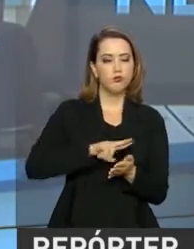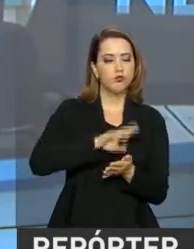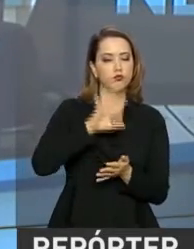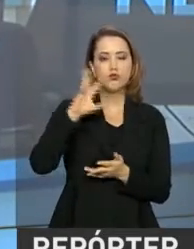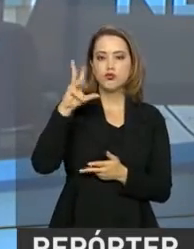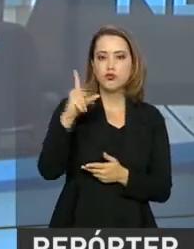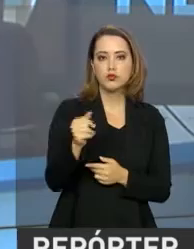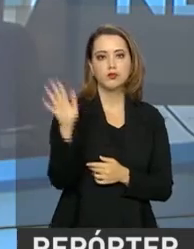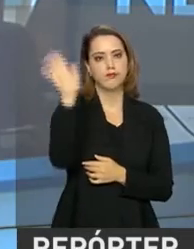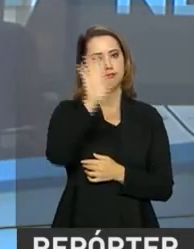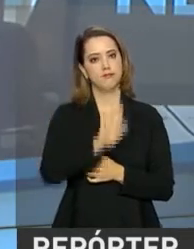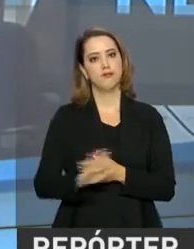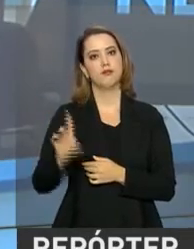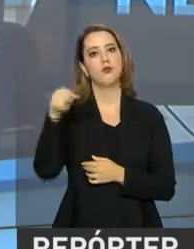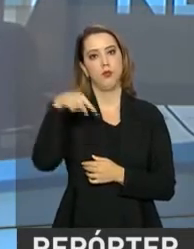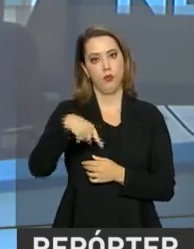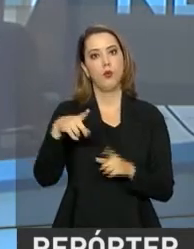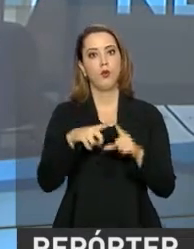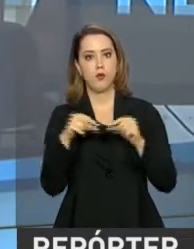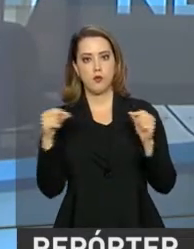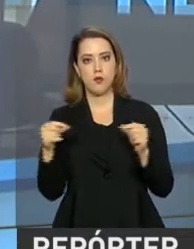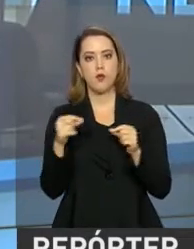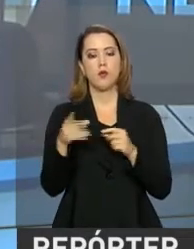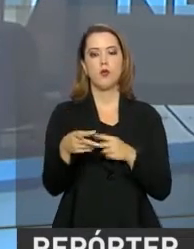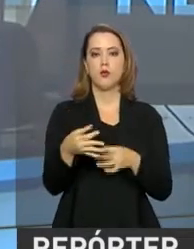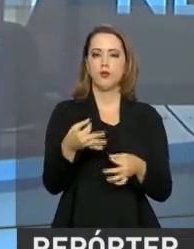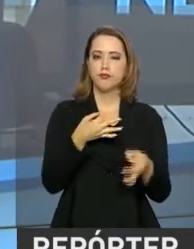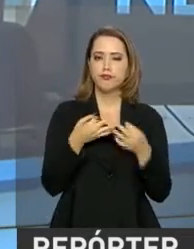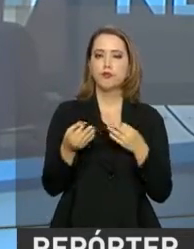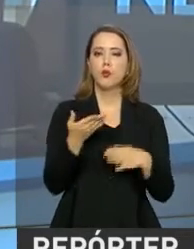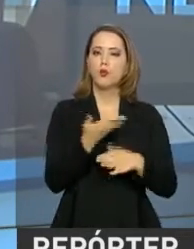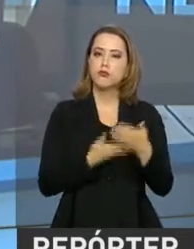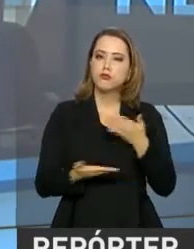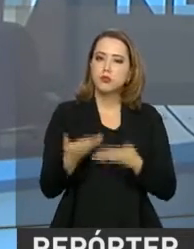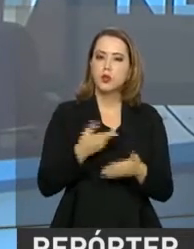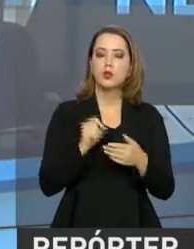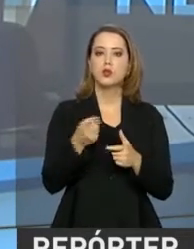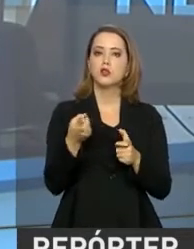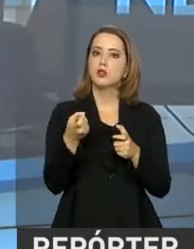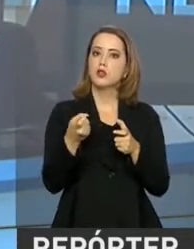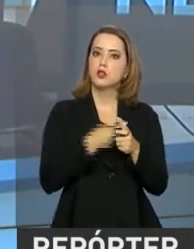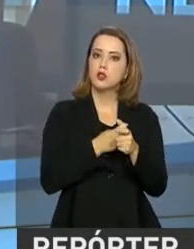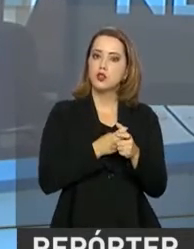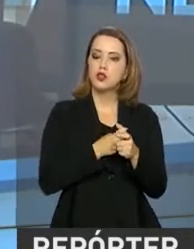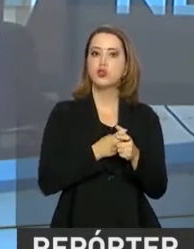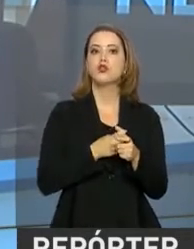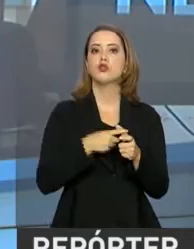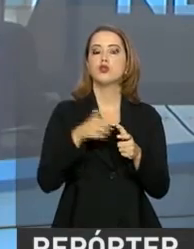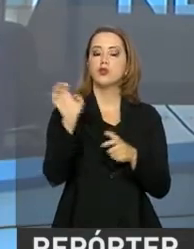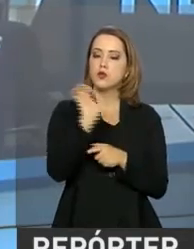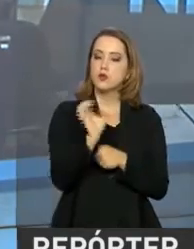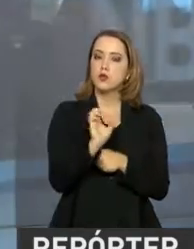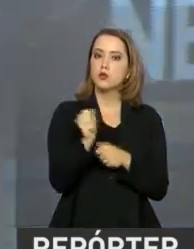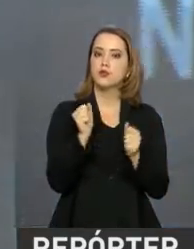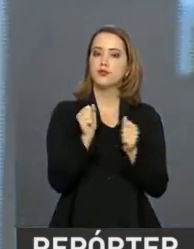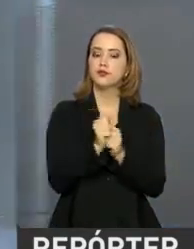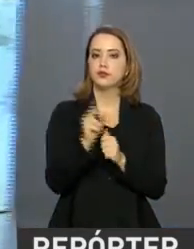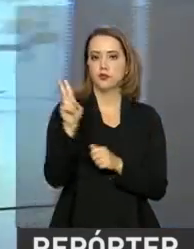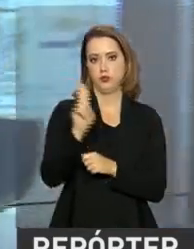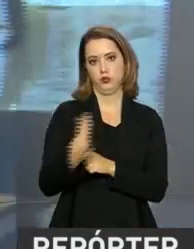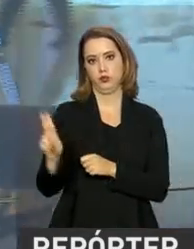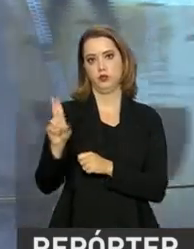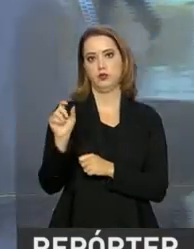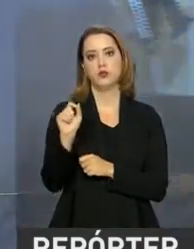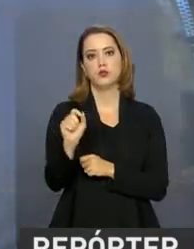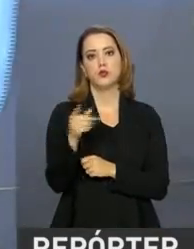estão em brasília para discutir a renegociação da dívida das dívidas dos estados com a união vamos ao palácio do planalto com o repórter